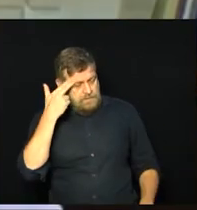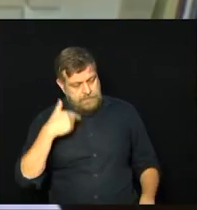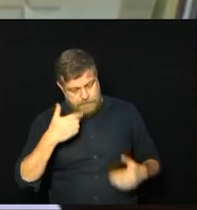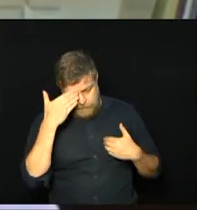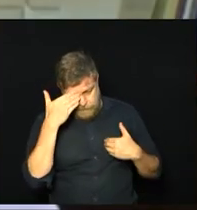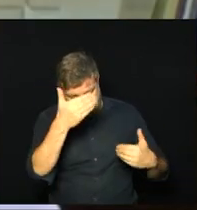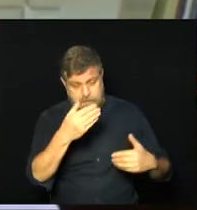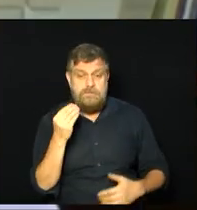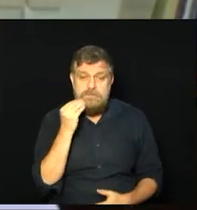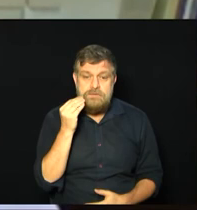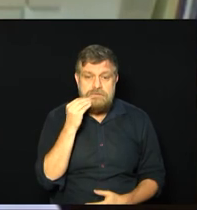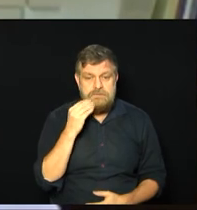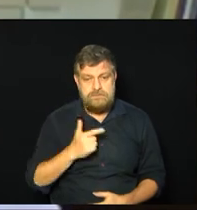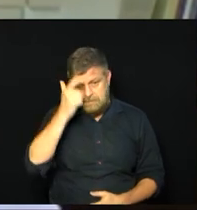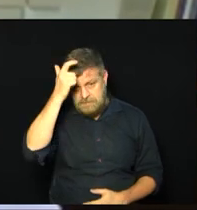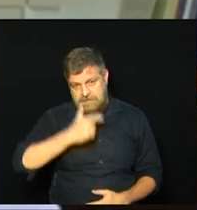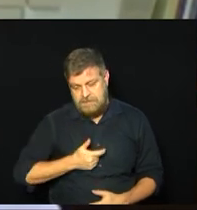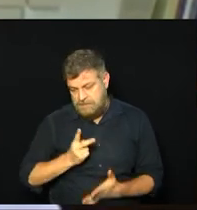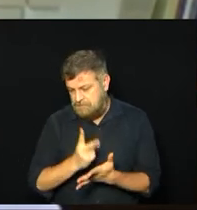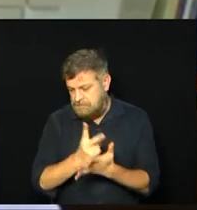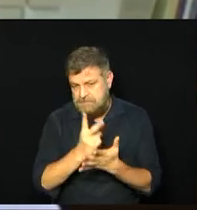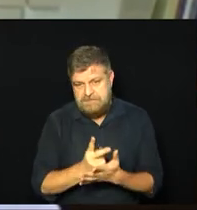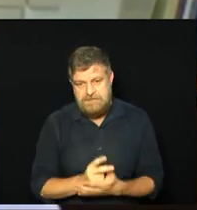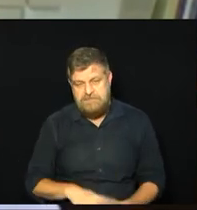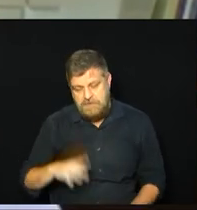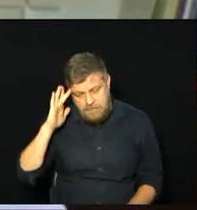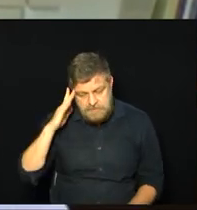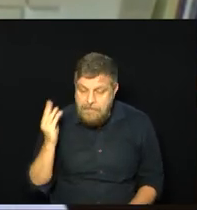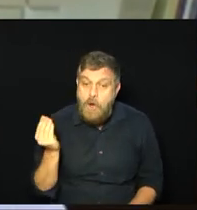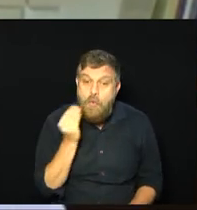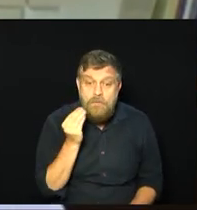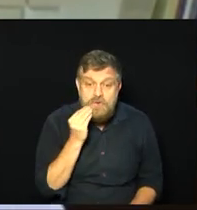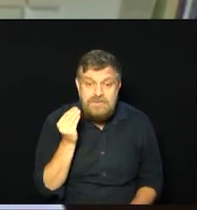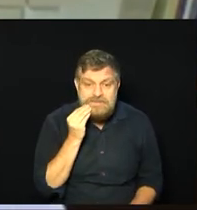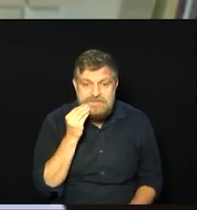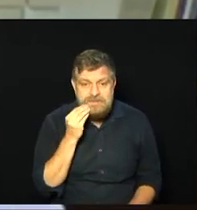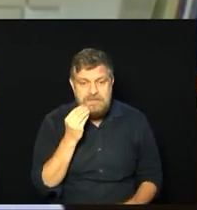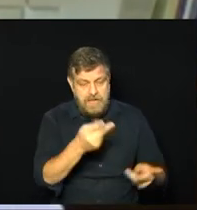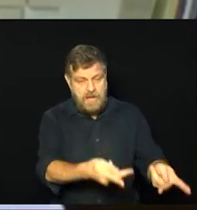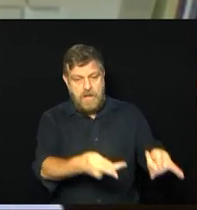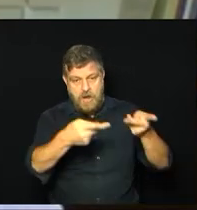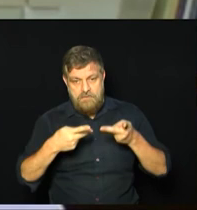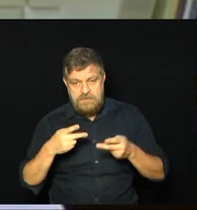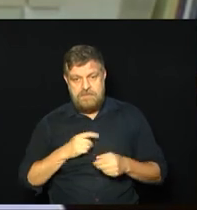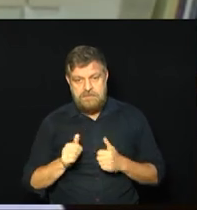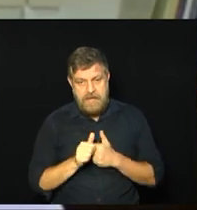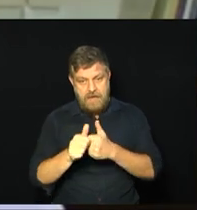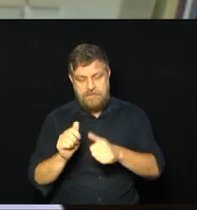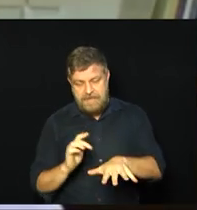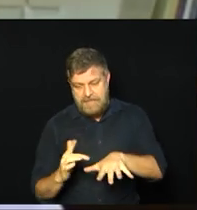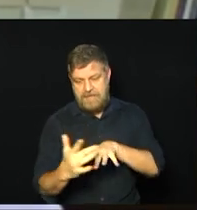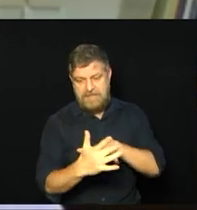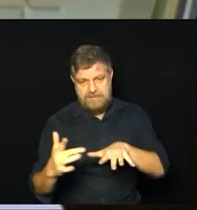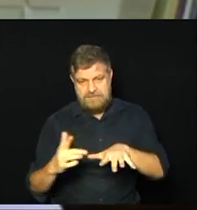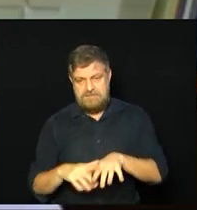a oportunidade, eu enxergo tudo sempre como uma oportunidade. E fica aqui o convite para vocês me acompanharem nas redes